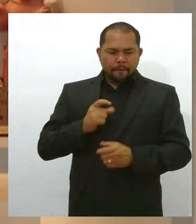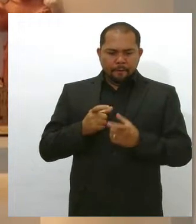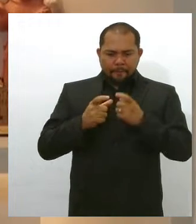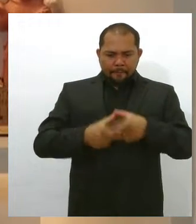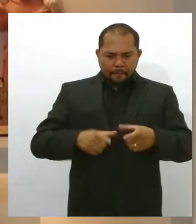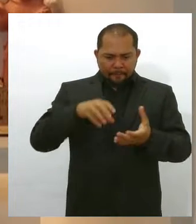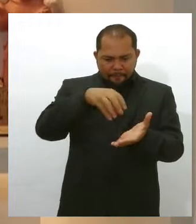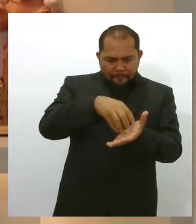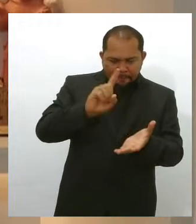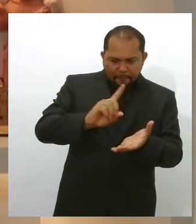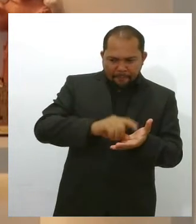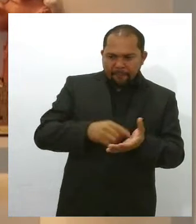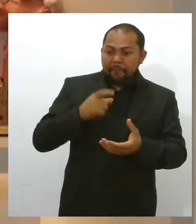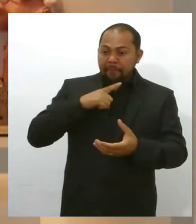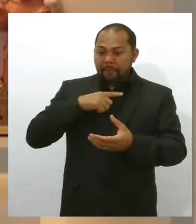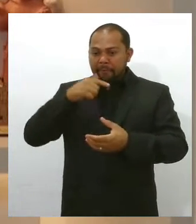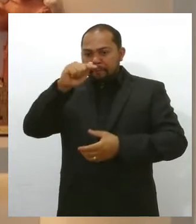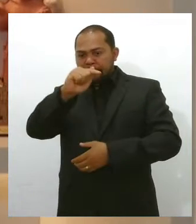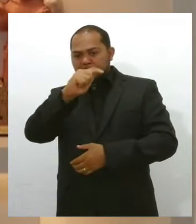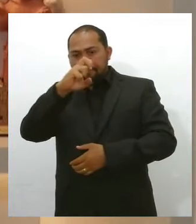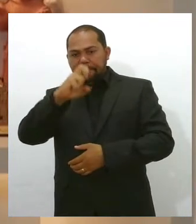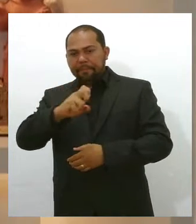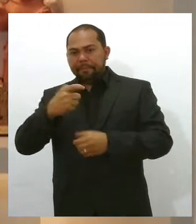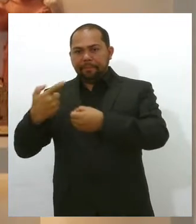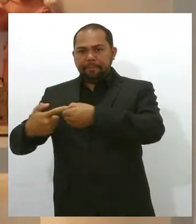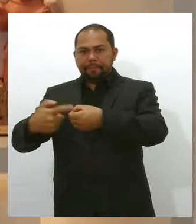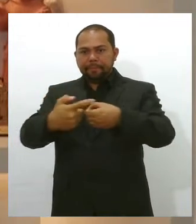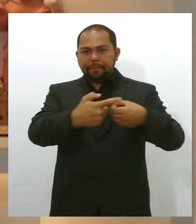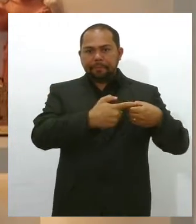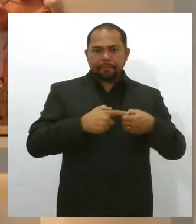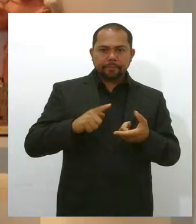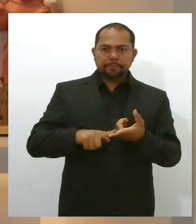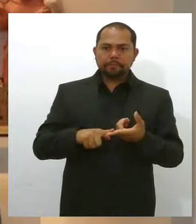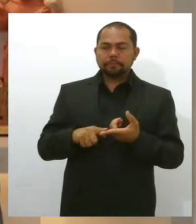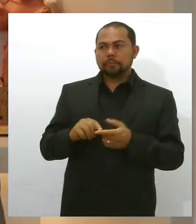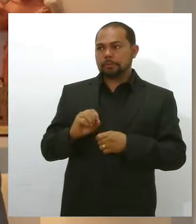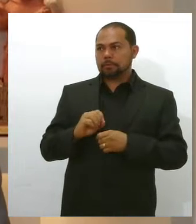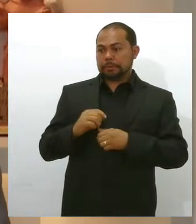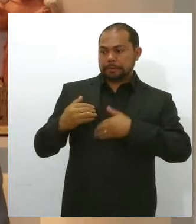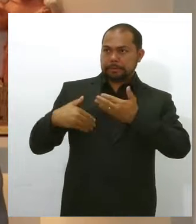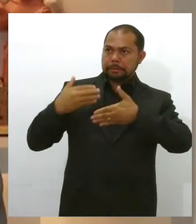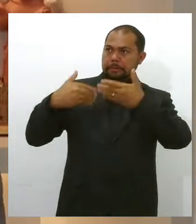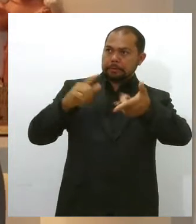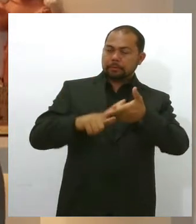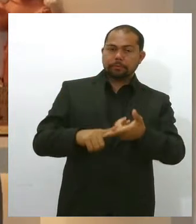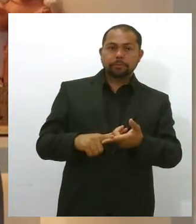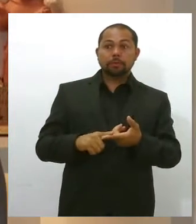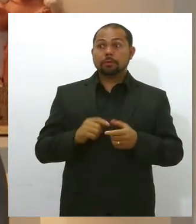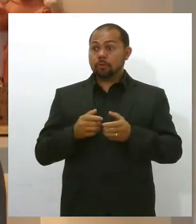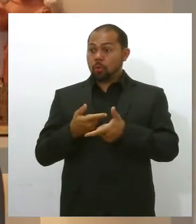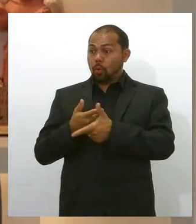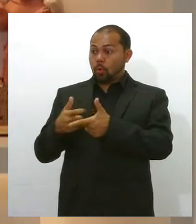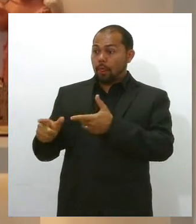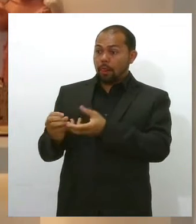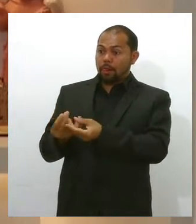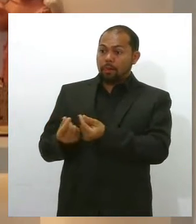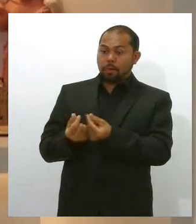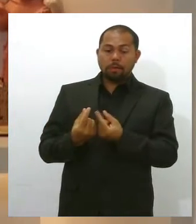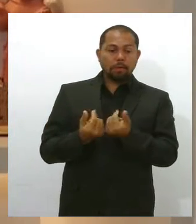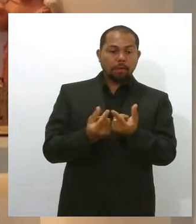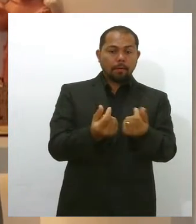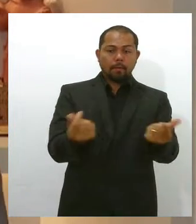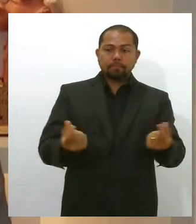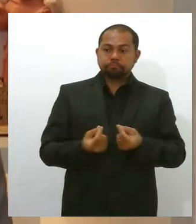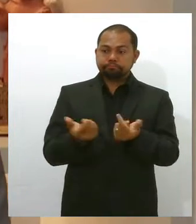ele coordenará ações obviamente desenvolvimento de distribuição de renda criar empregos então o